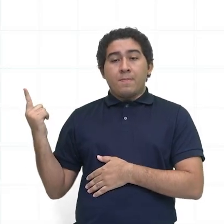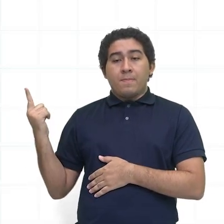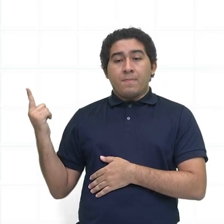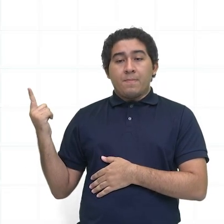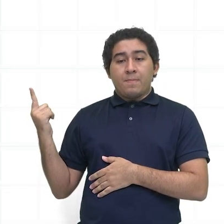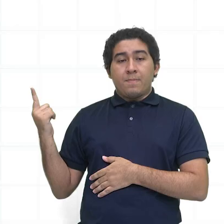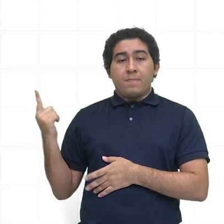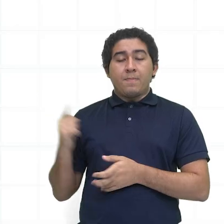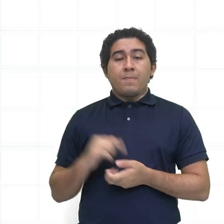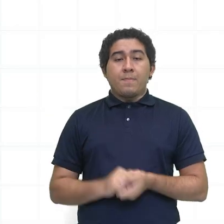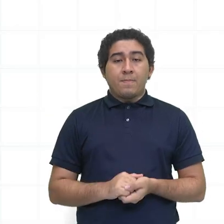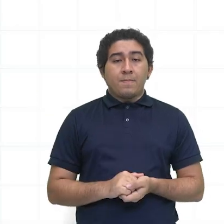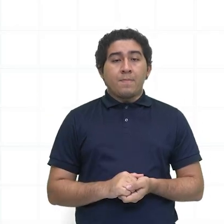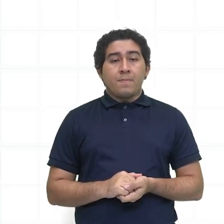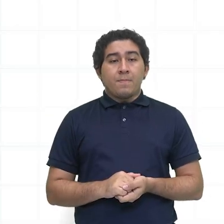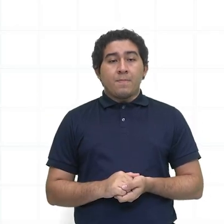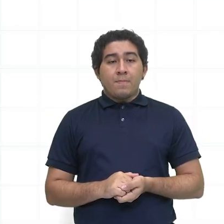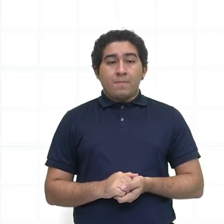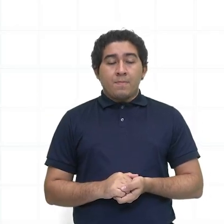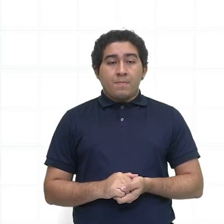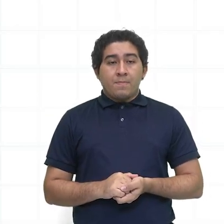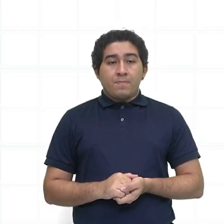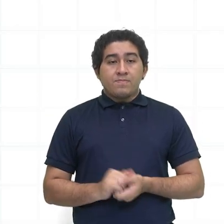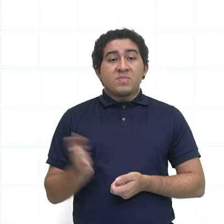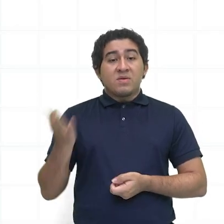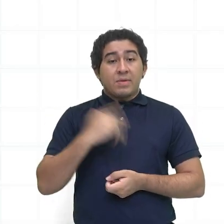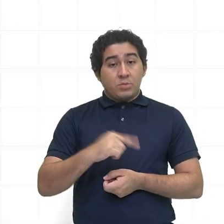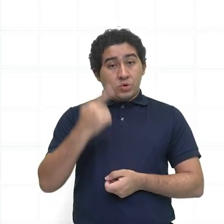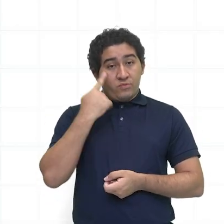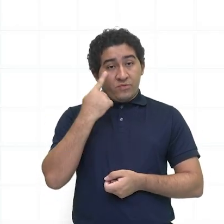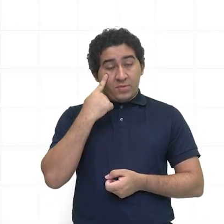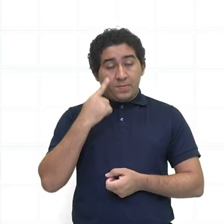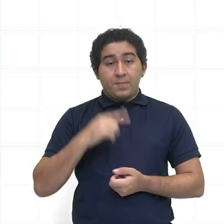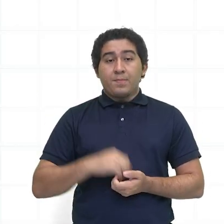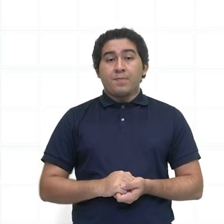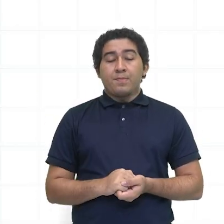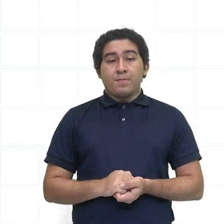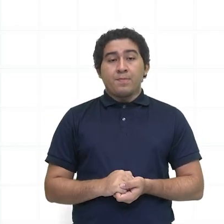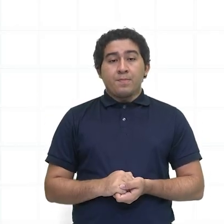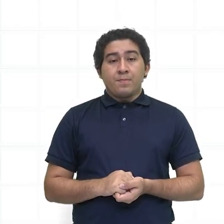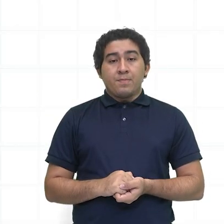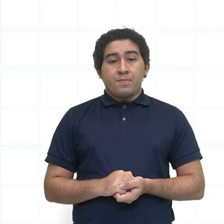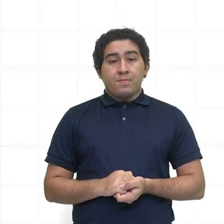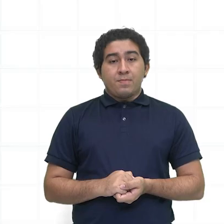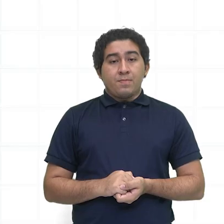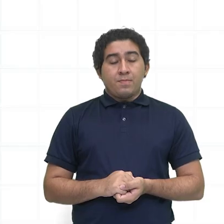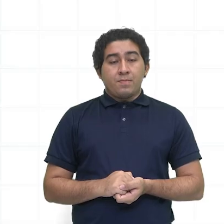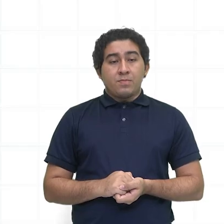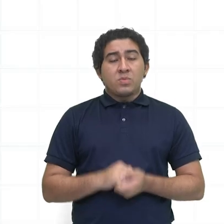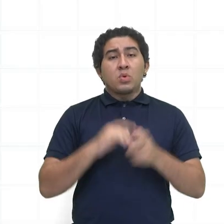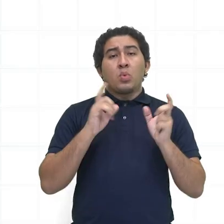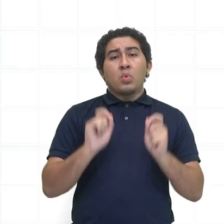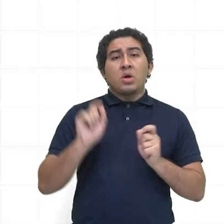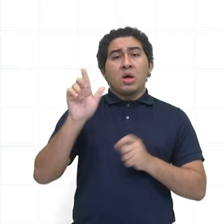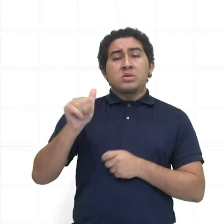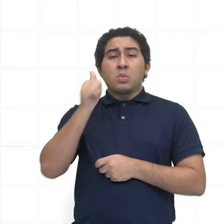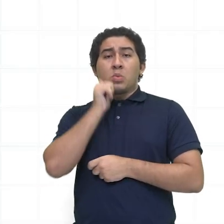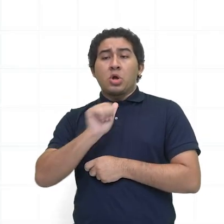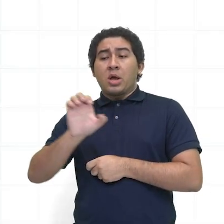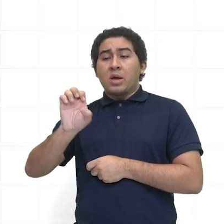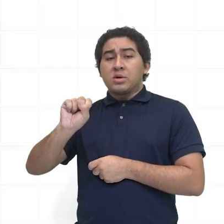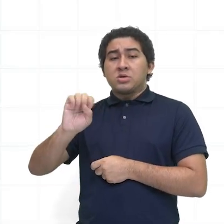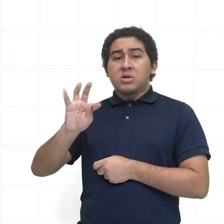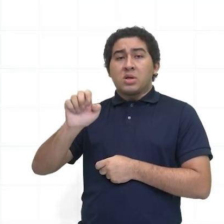studied e played. Vamos lá. Esther, English every day. O que Esther faz?